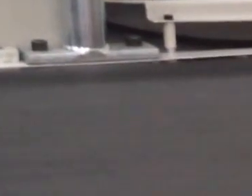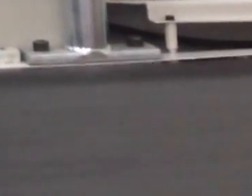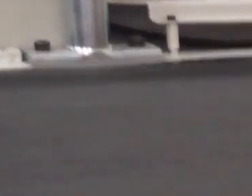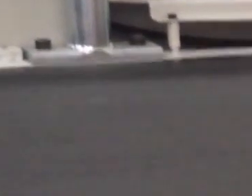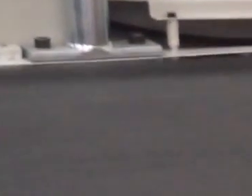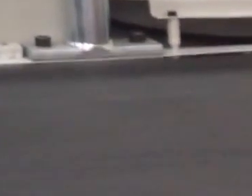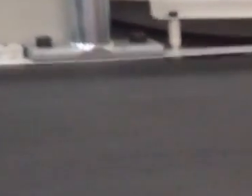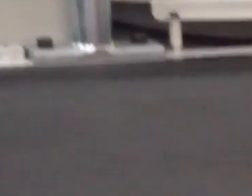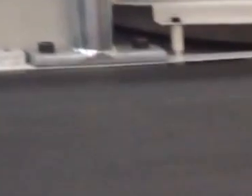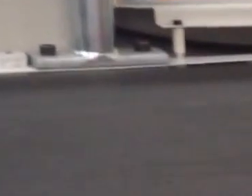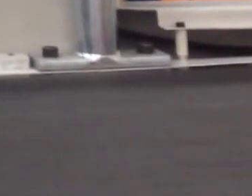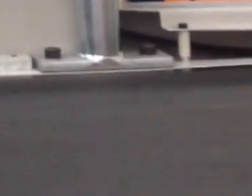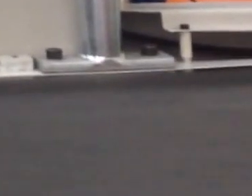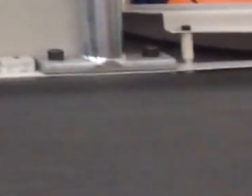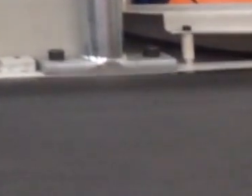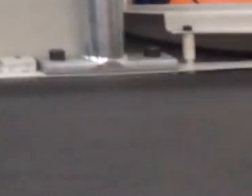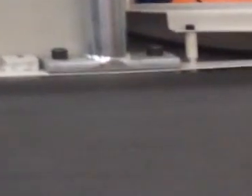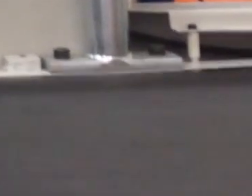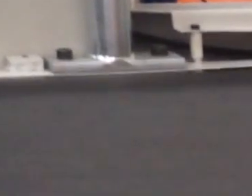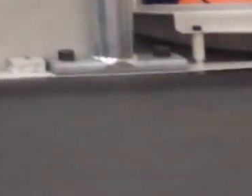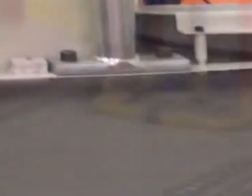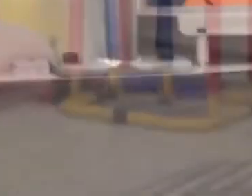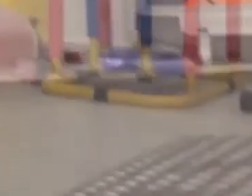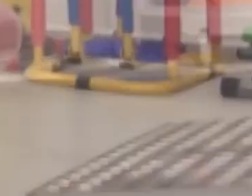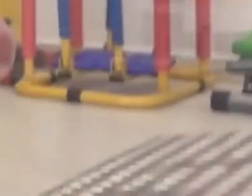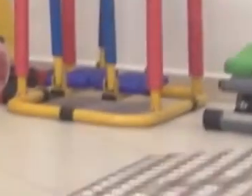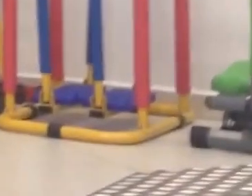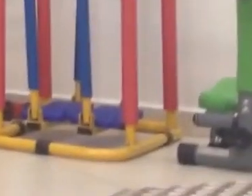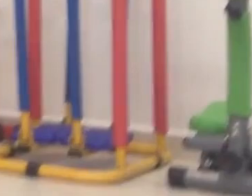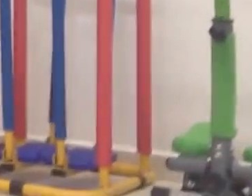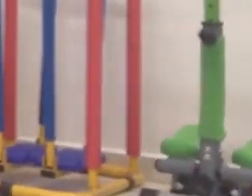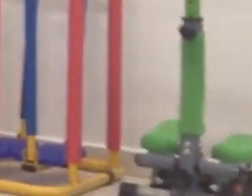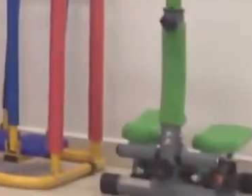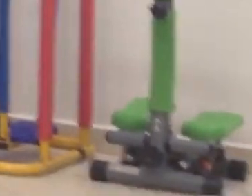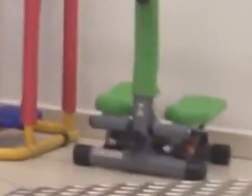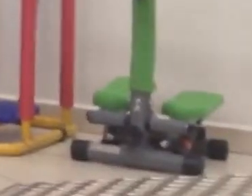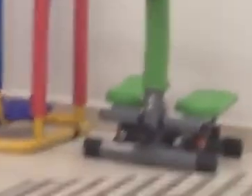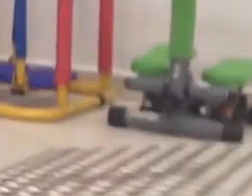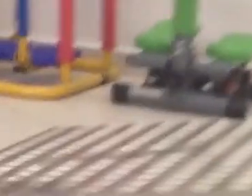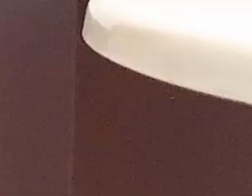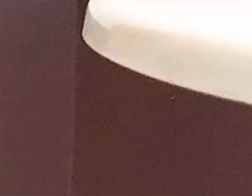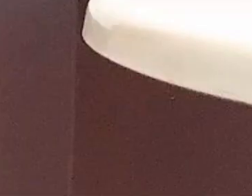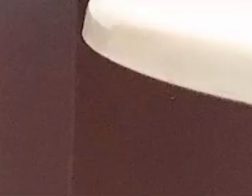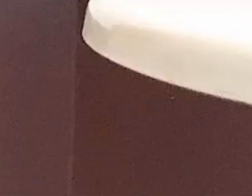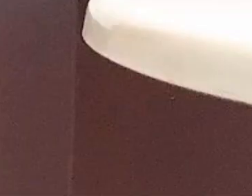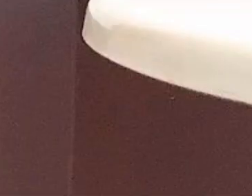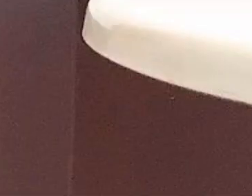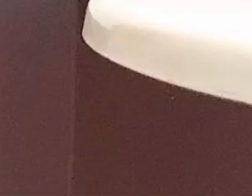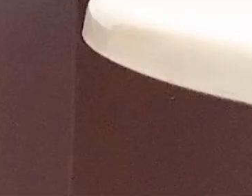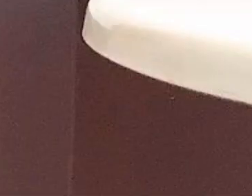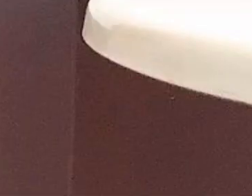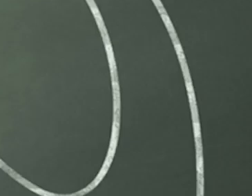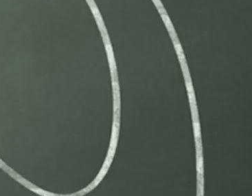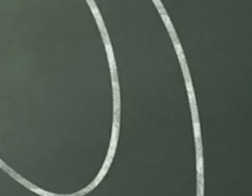tardio. Além disso, é importante entendermos que 80% das crianças nascidas com